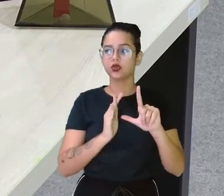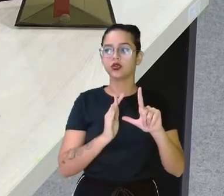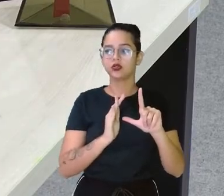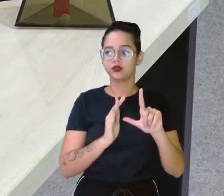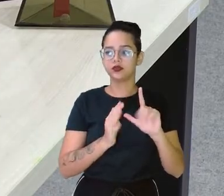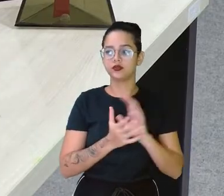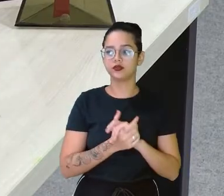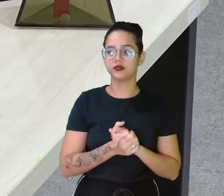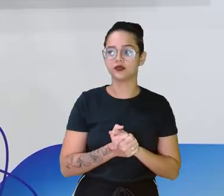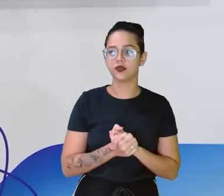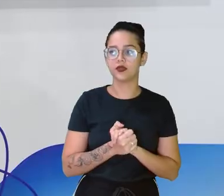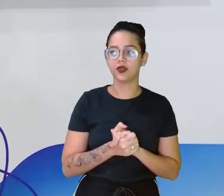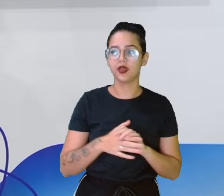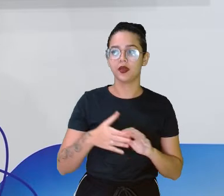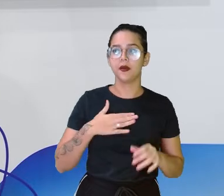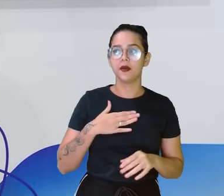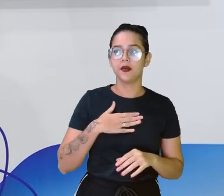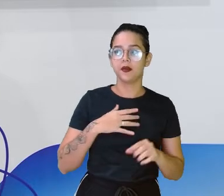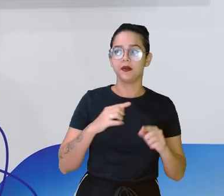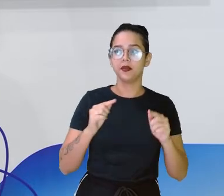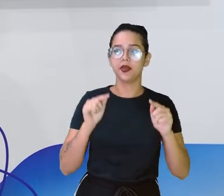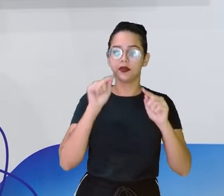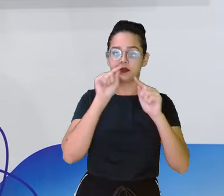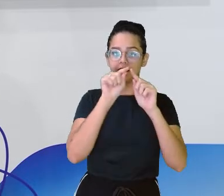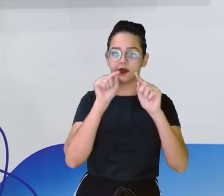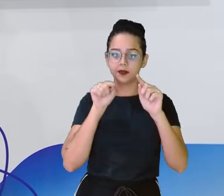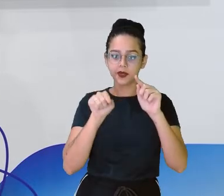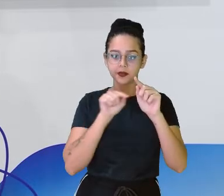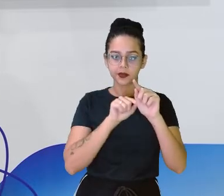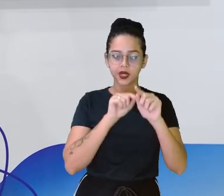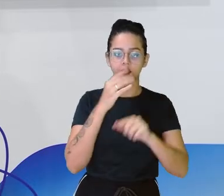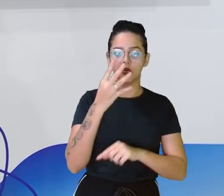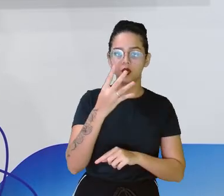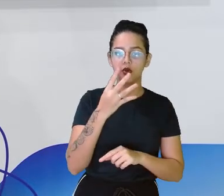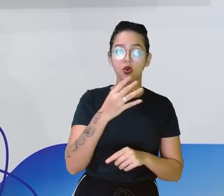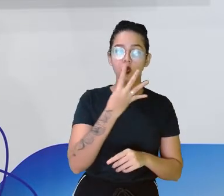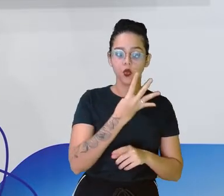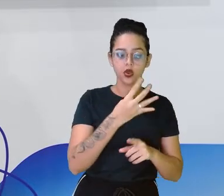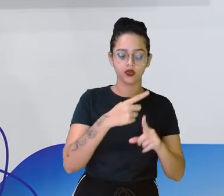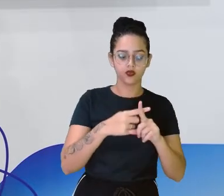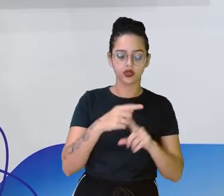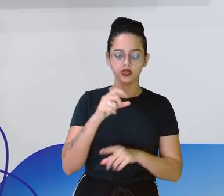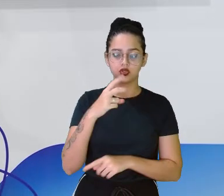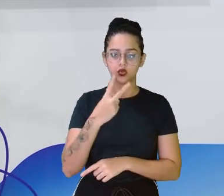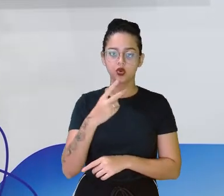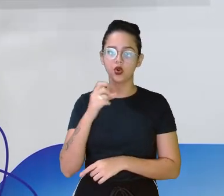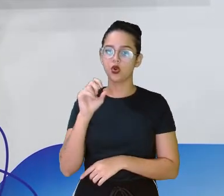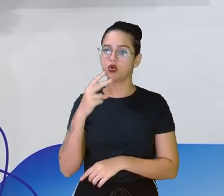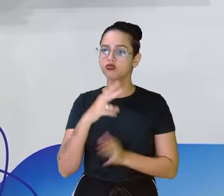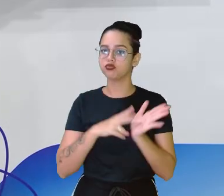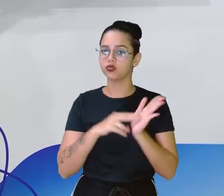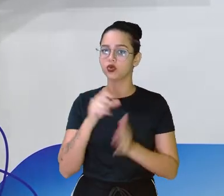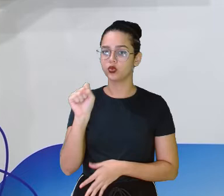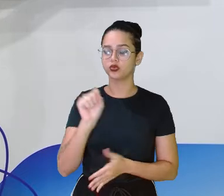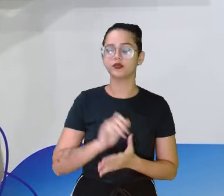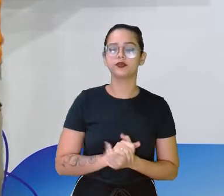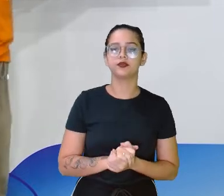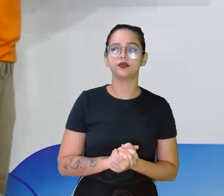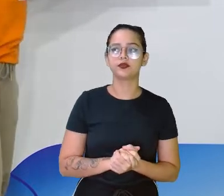laterais. As minhas arestas automaticamente serão 8. 4 vezes 2, 8.